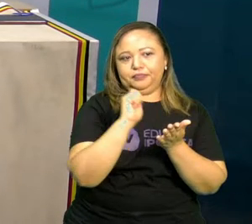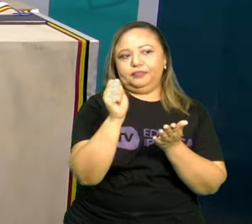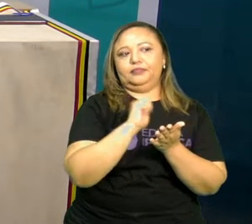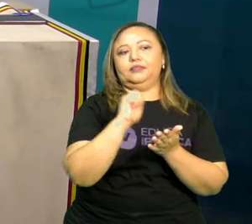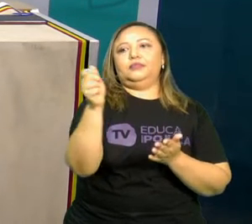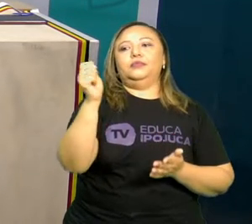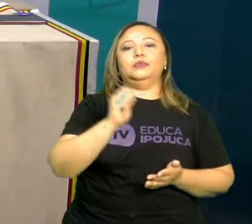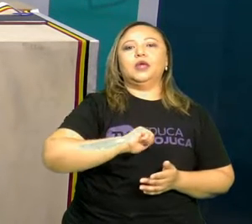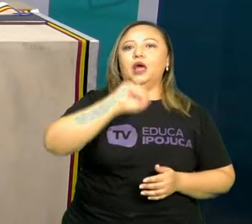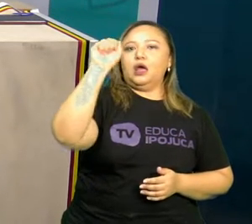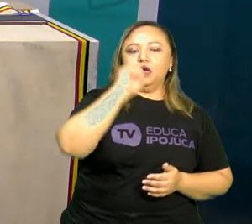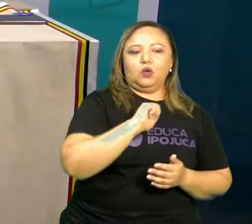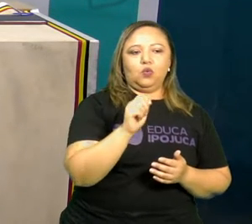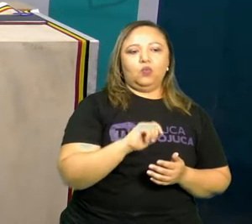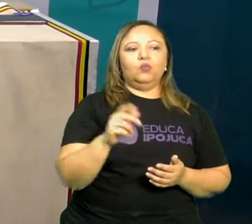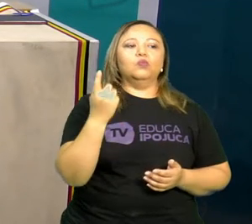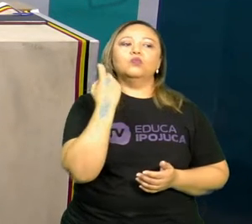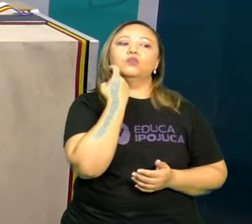peixinho.